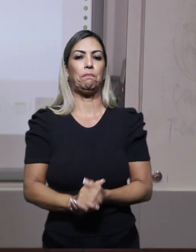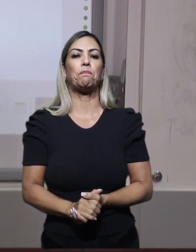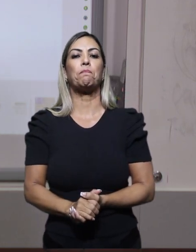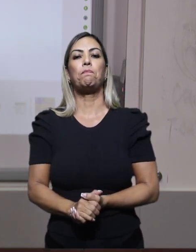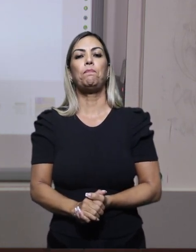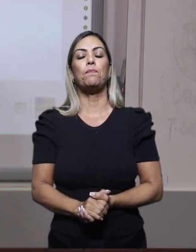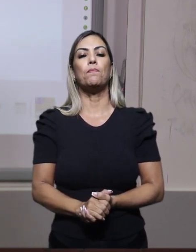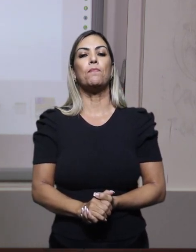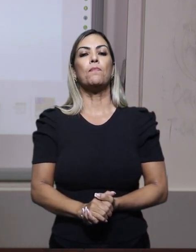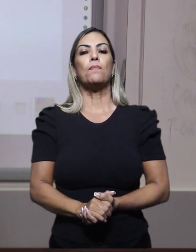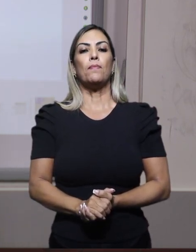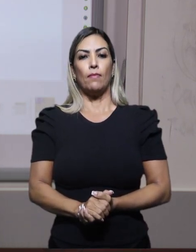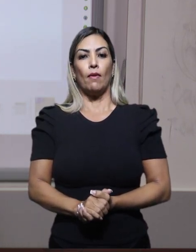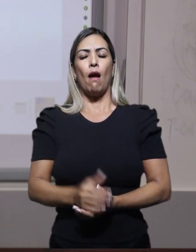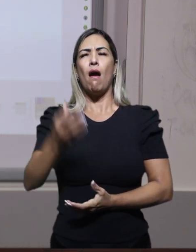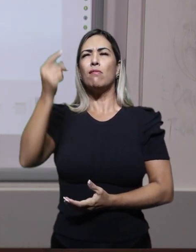Bom,